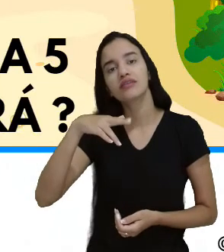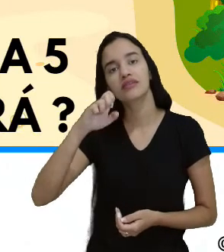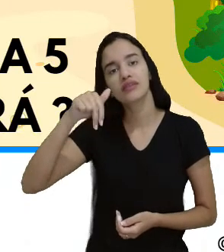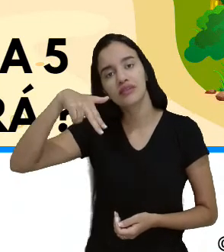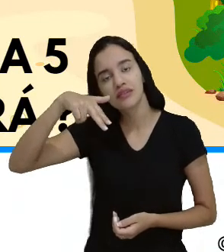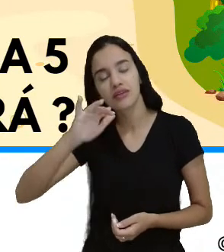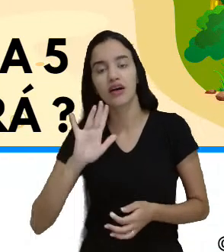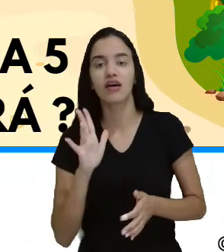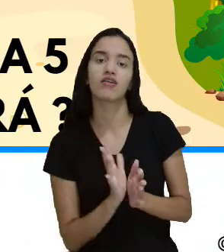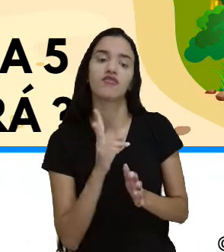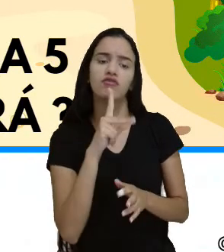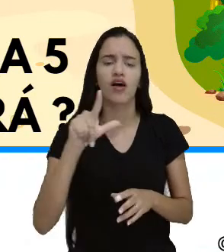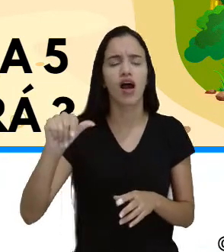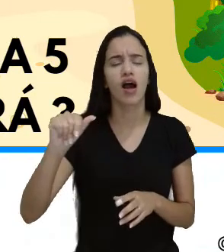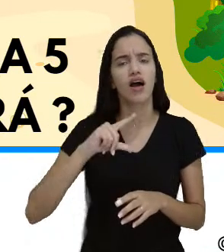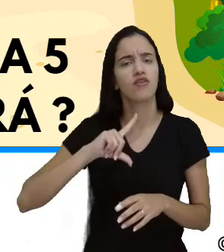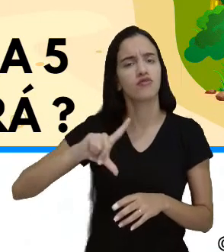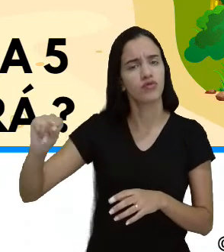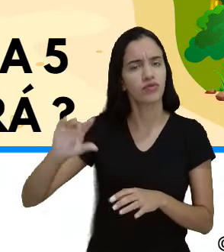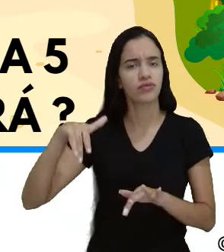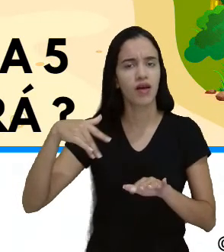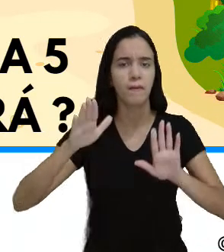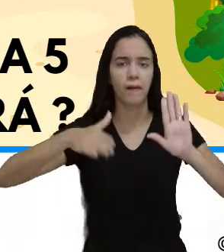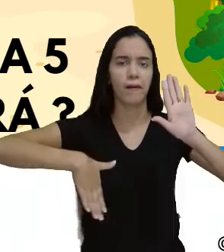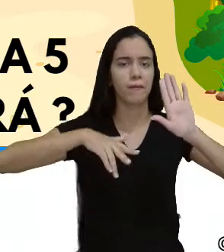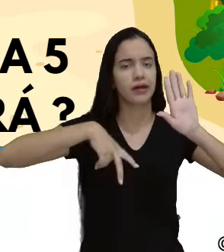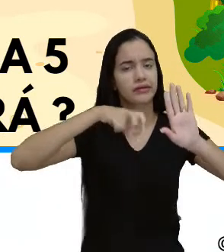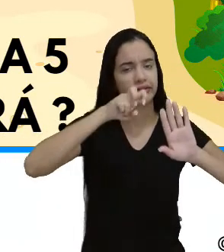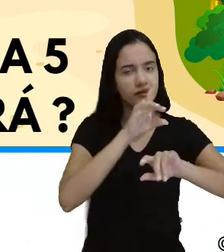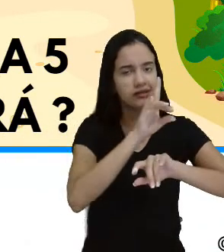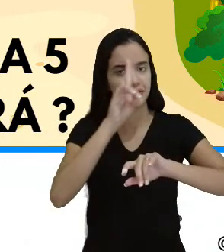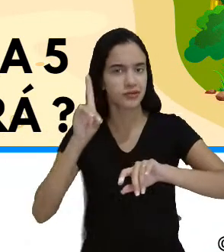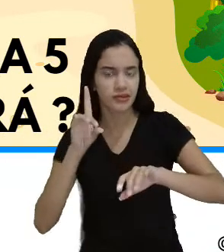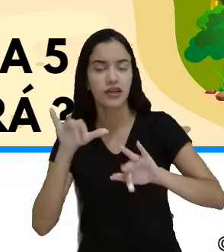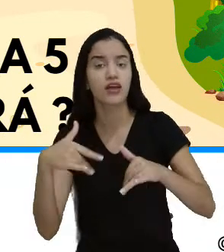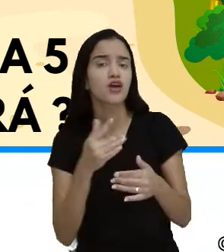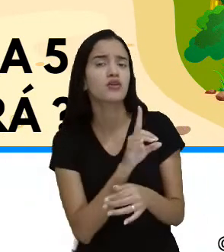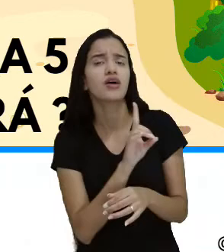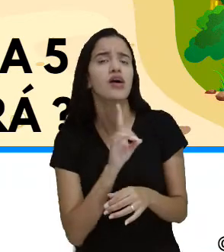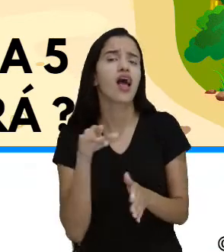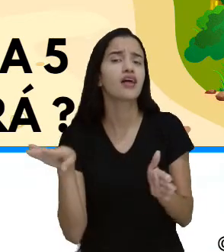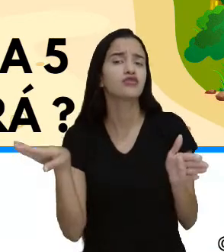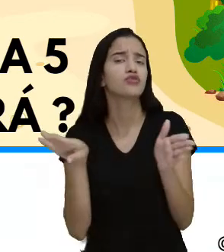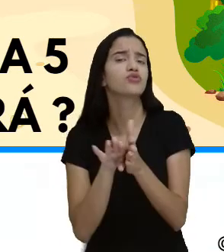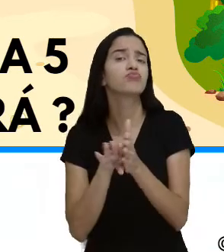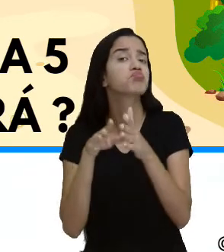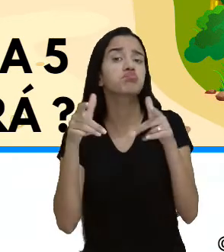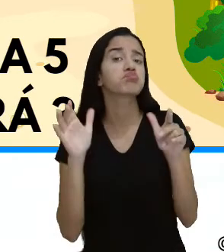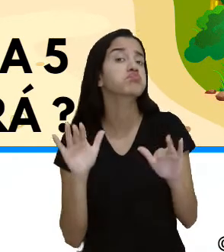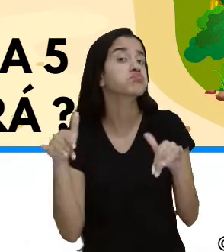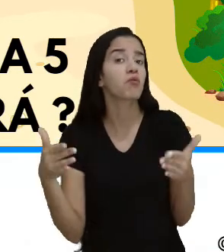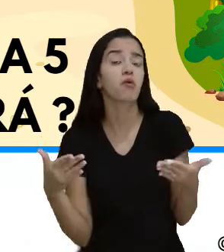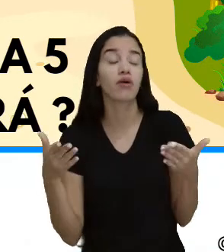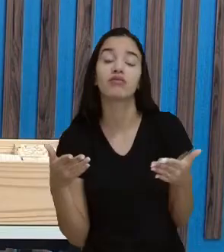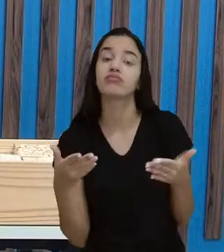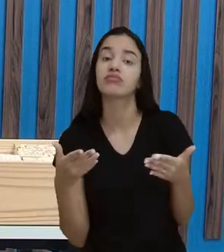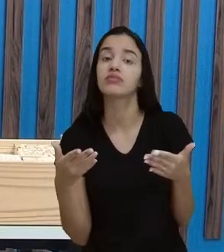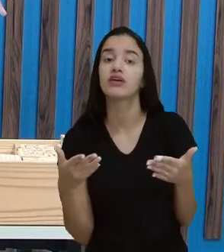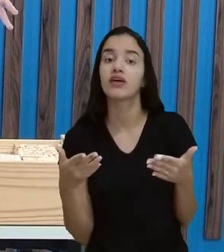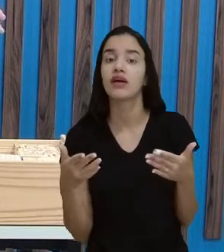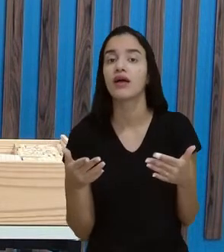Jean vai para a praia daqui a 5 dias. Em que data ele chegará? Só que